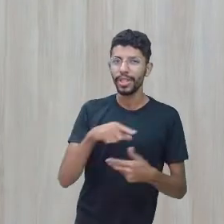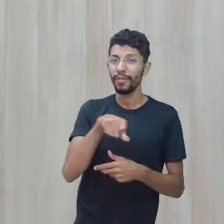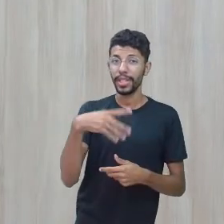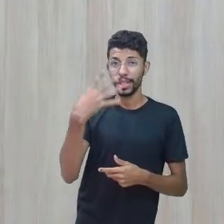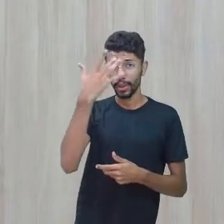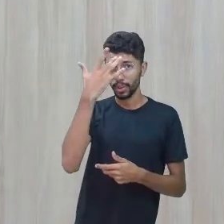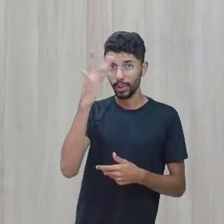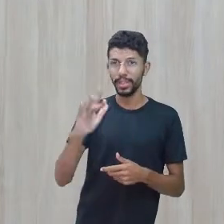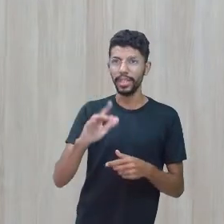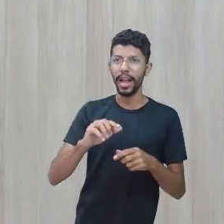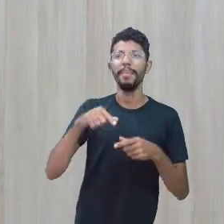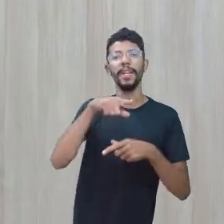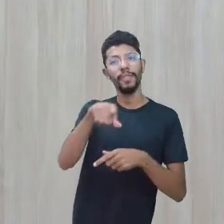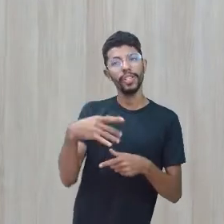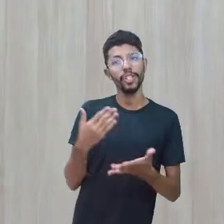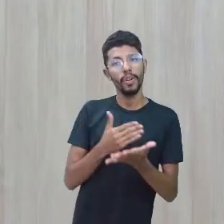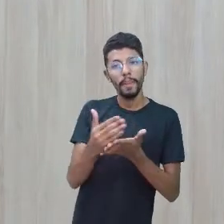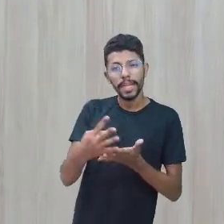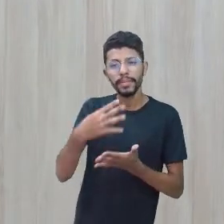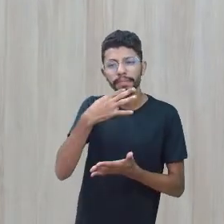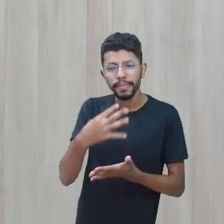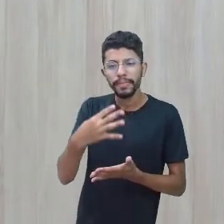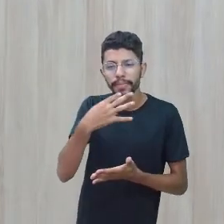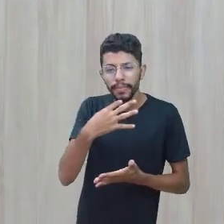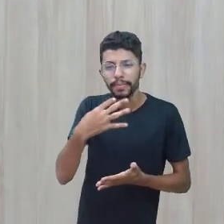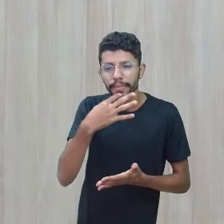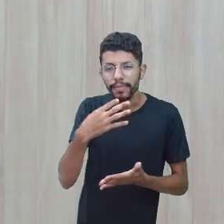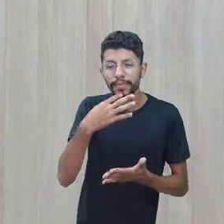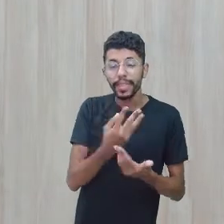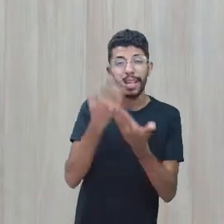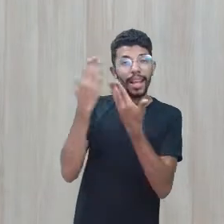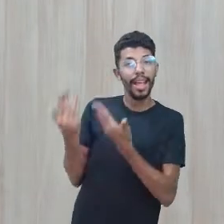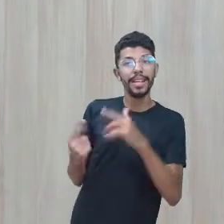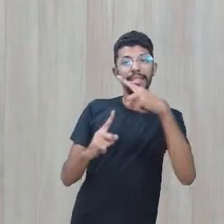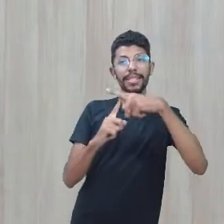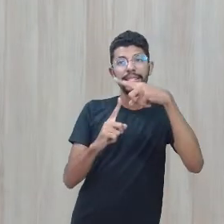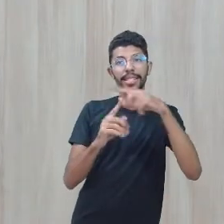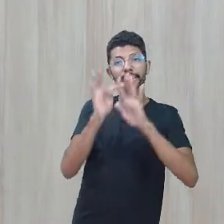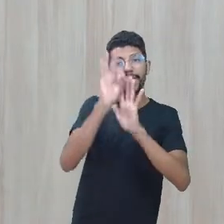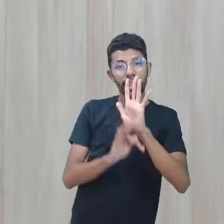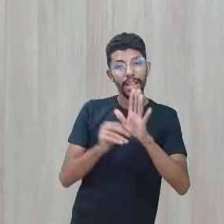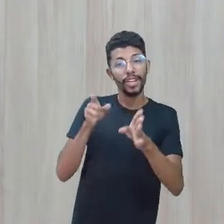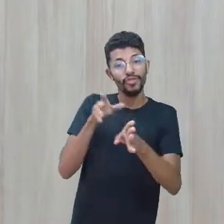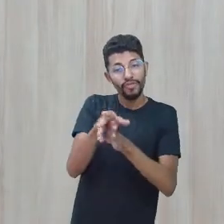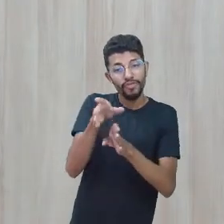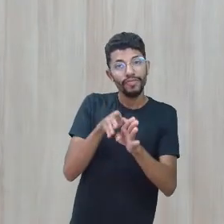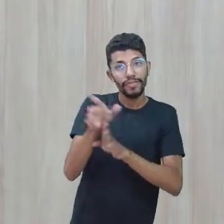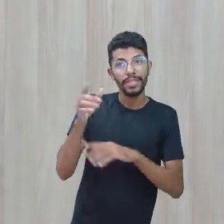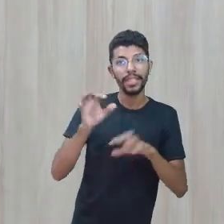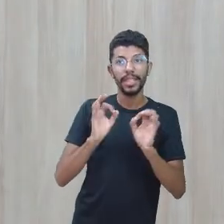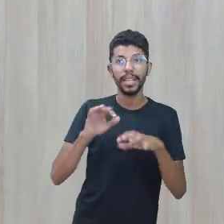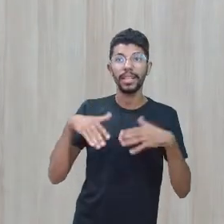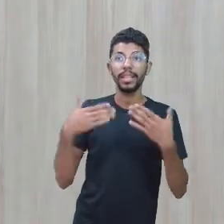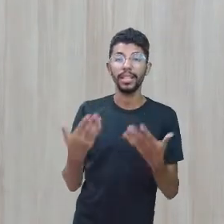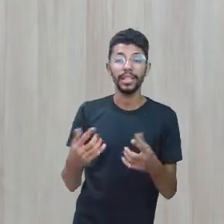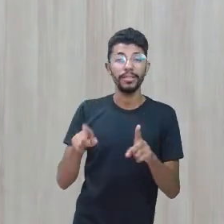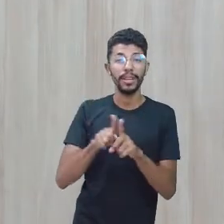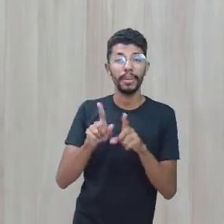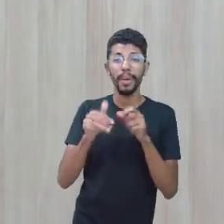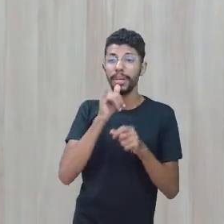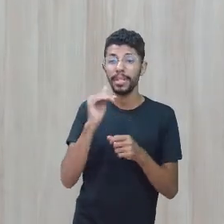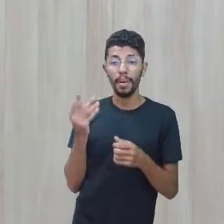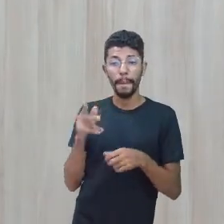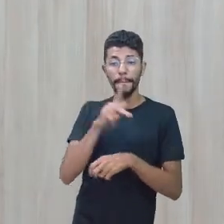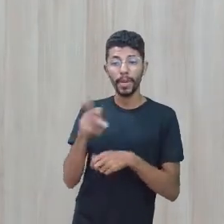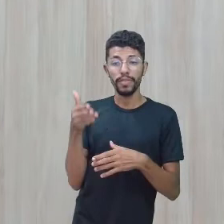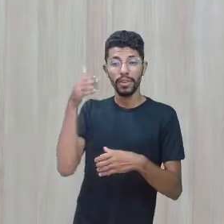conhecendo justamente nesse tipo de texto instrucional. ou então até quando o professor entra em sala de aula